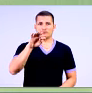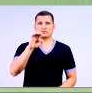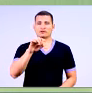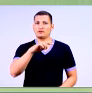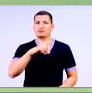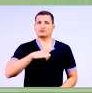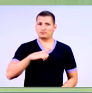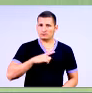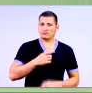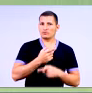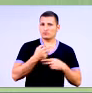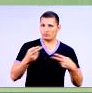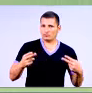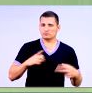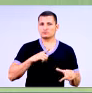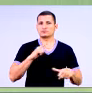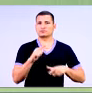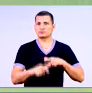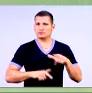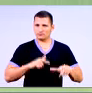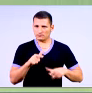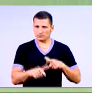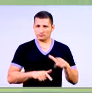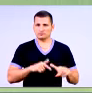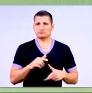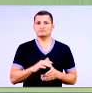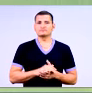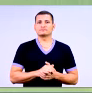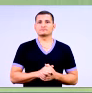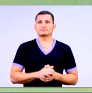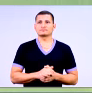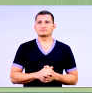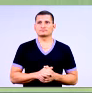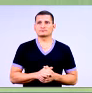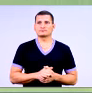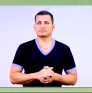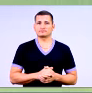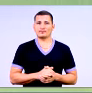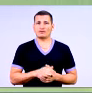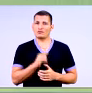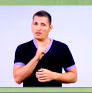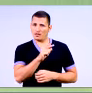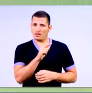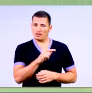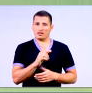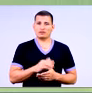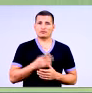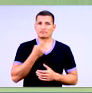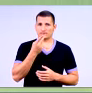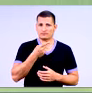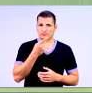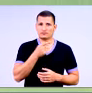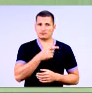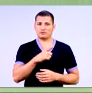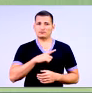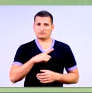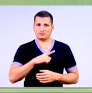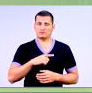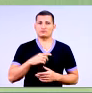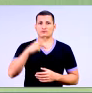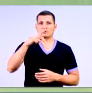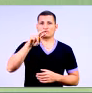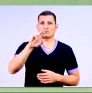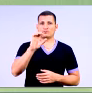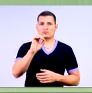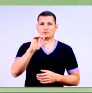tem determinados serviços. Então, quando ela diz que ele tem esses